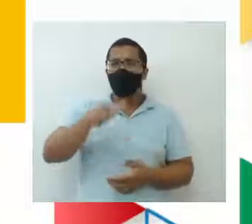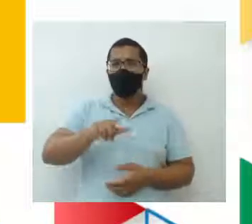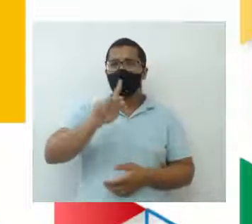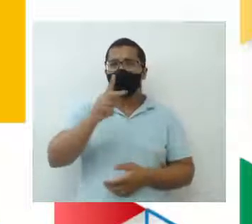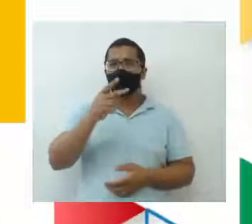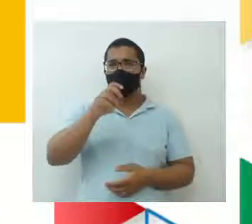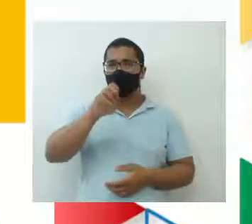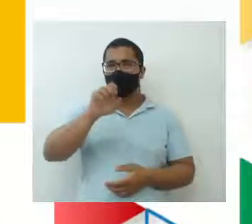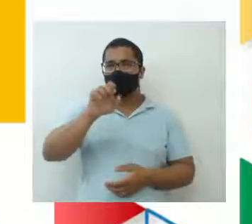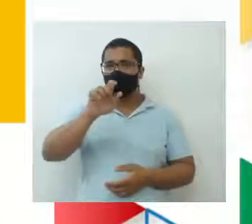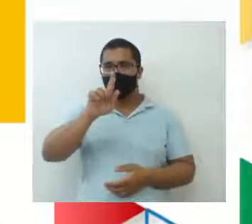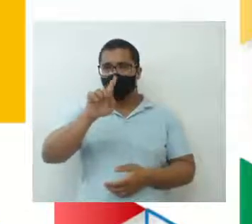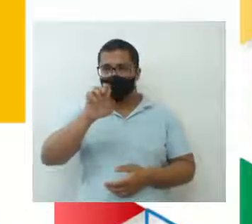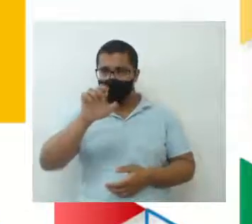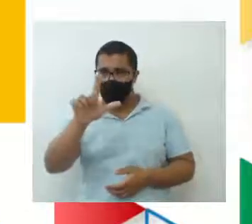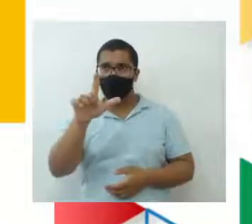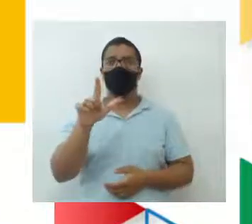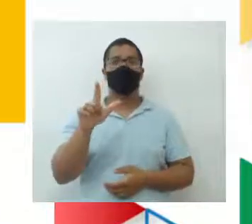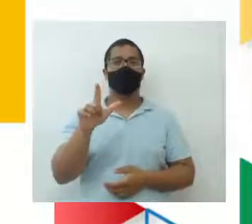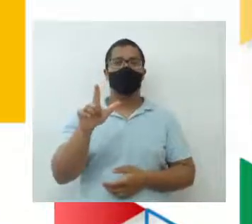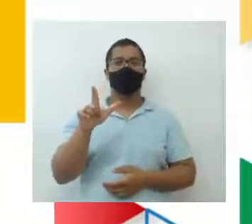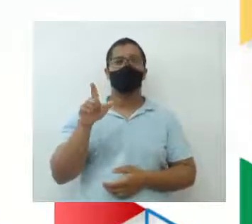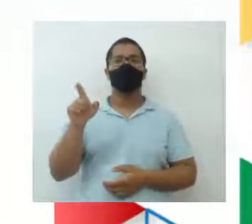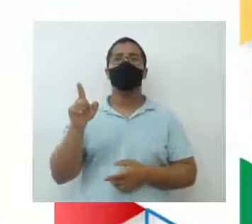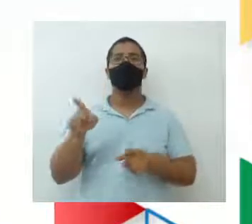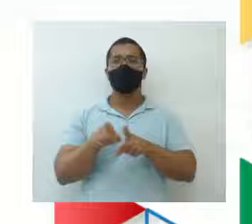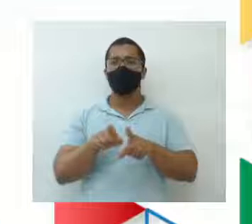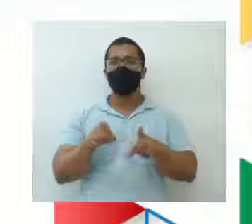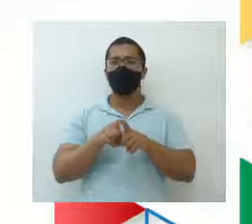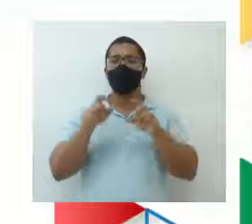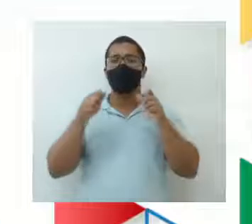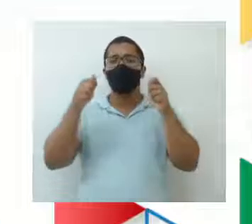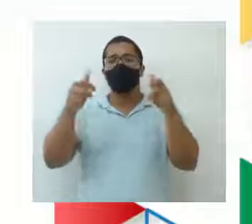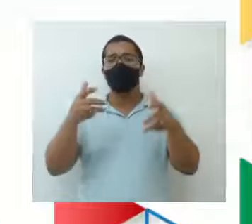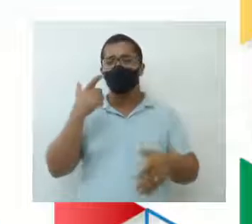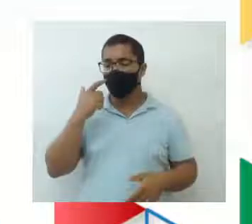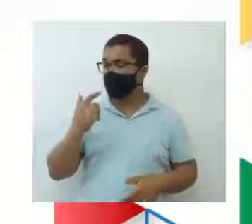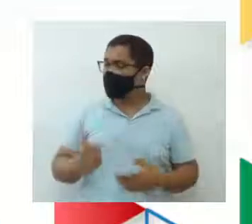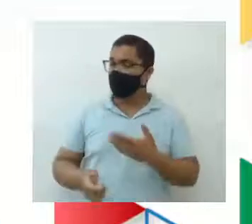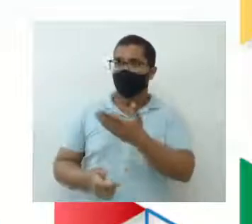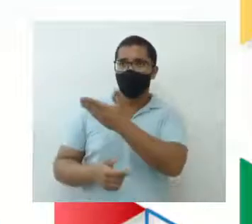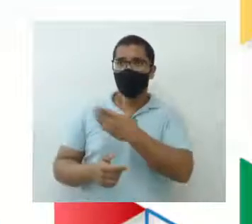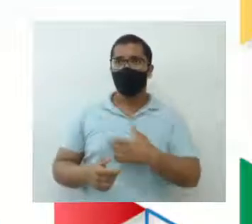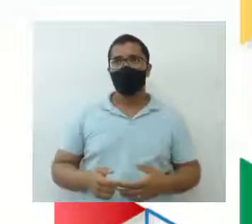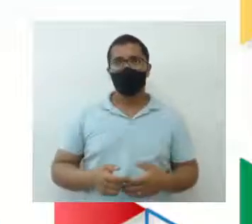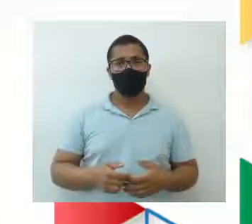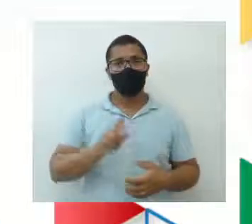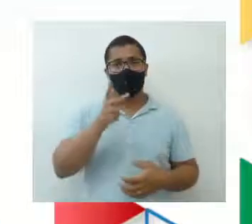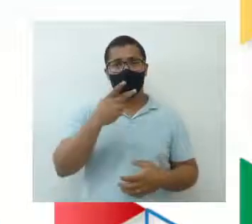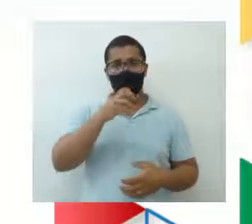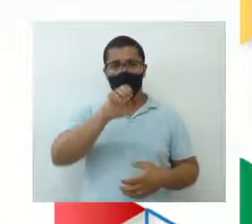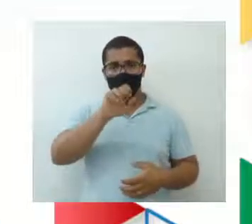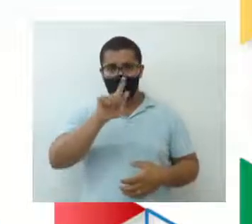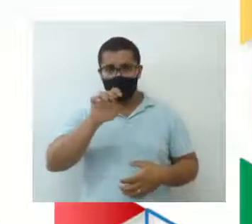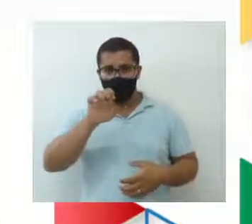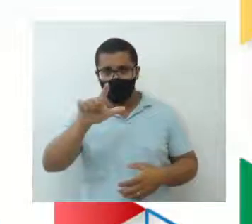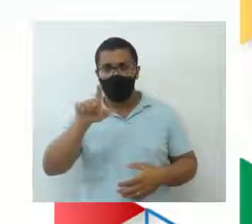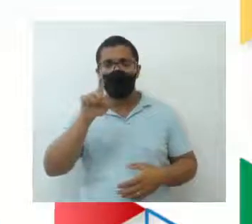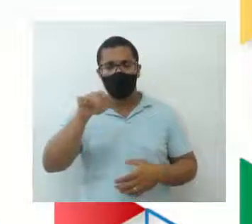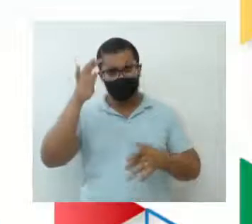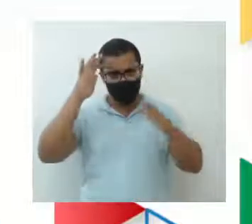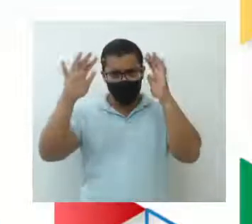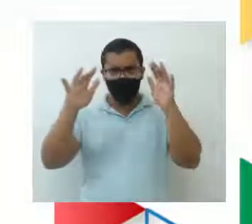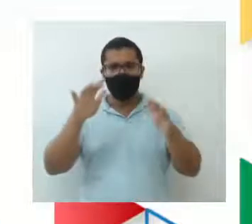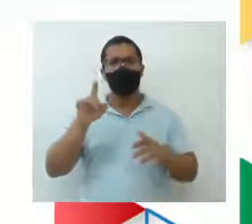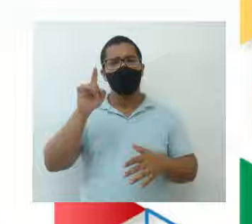a fenomenologia do espírito. Vamos conhecer? Olha aqui o sujeito. Hegel, esse filósofo, foi um filósofo